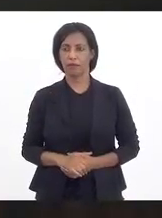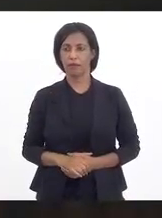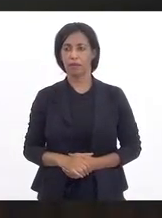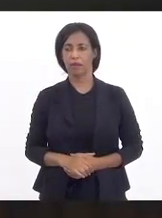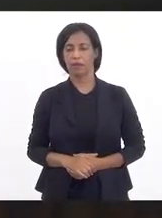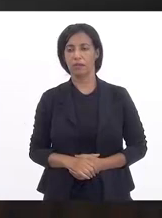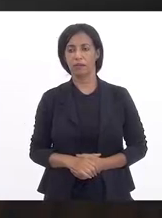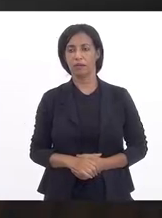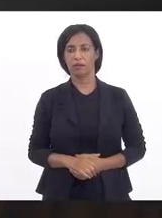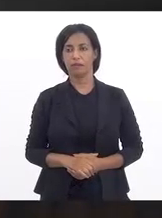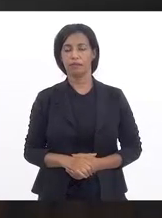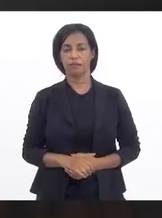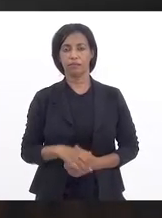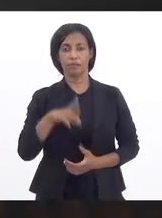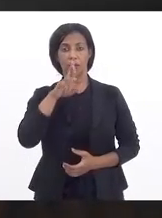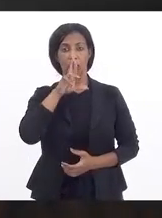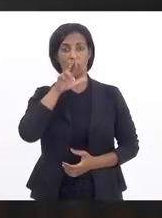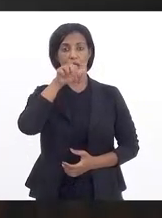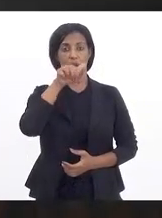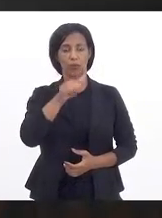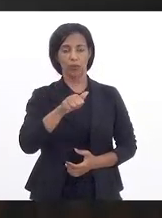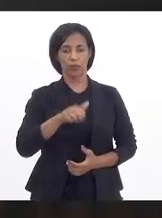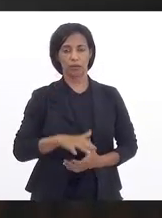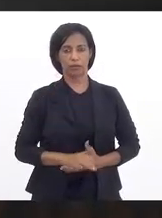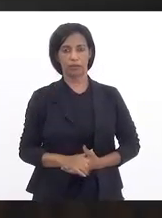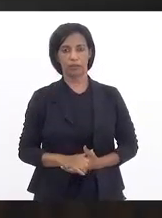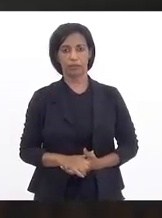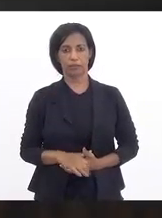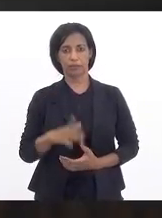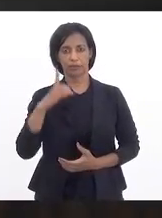o deputado Rodrigo Amorim